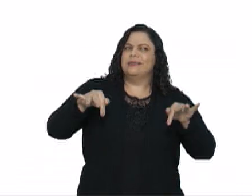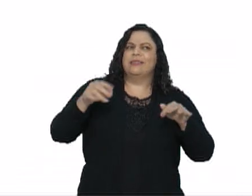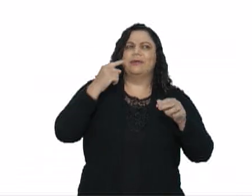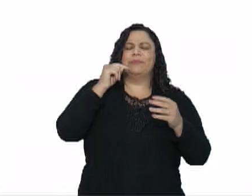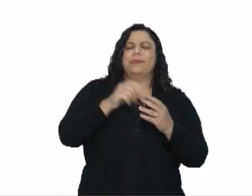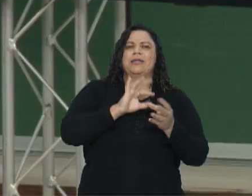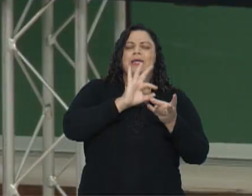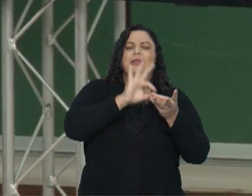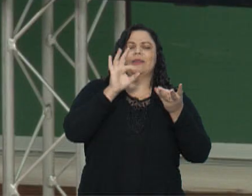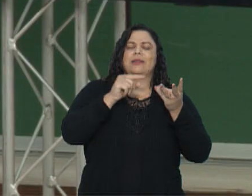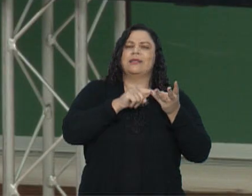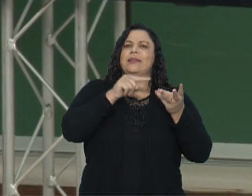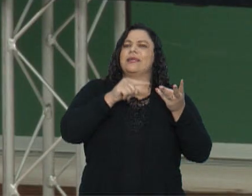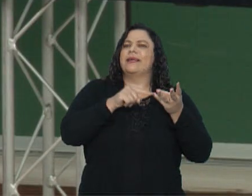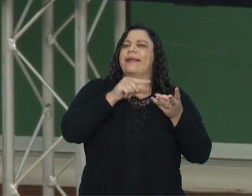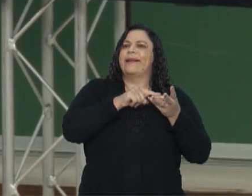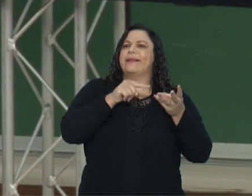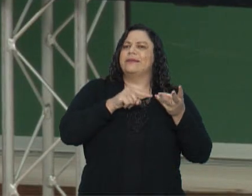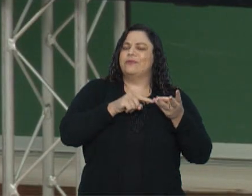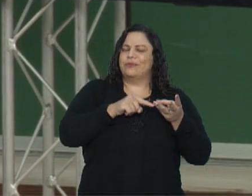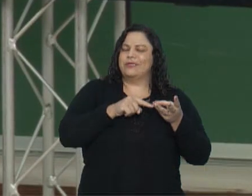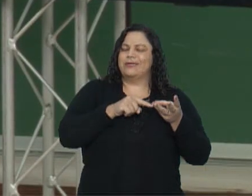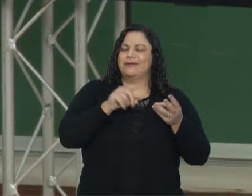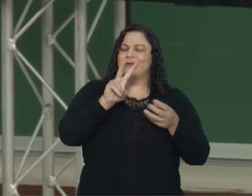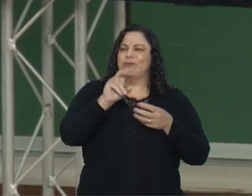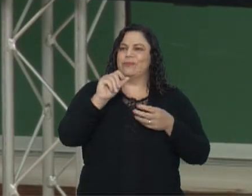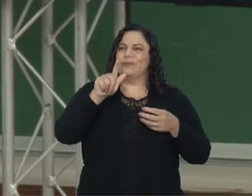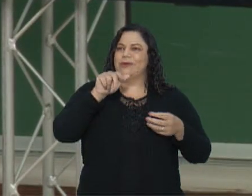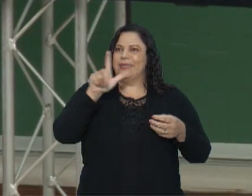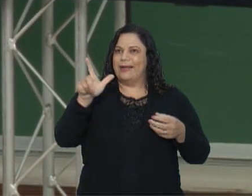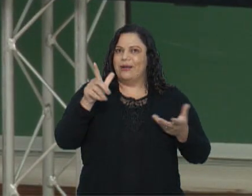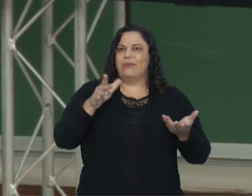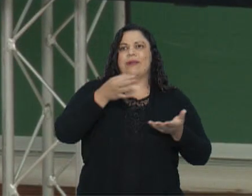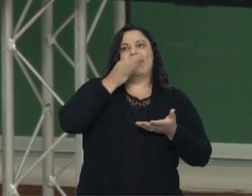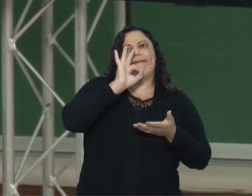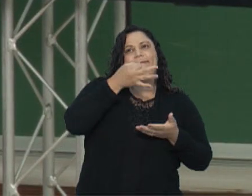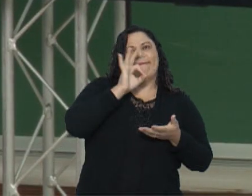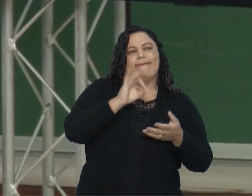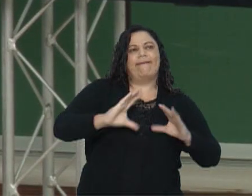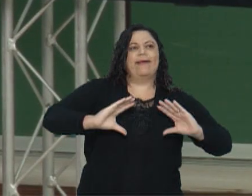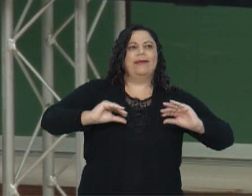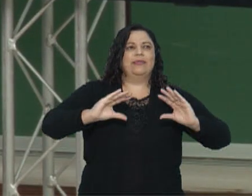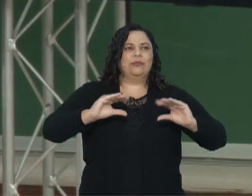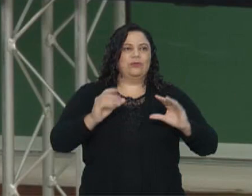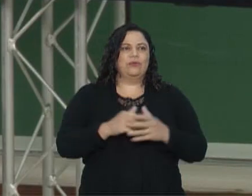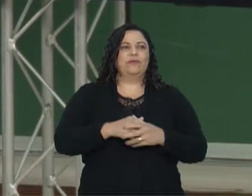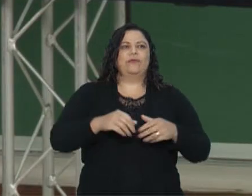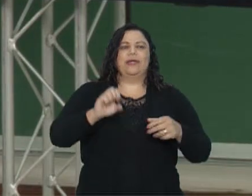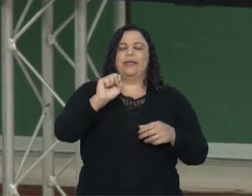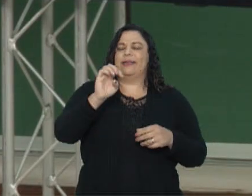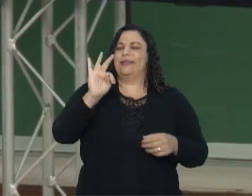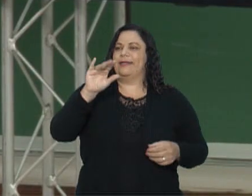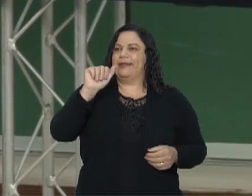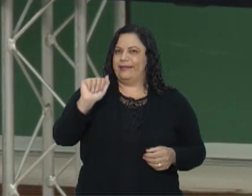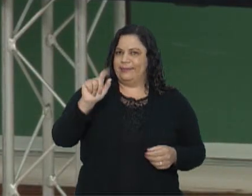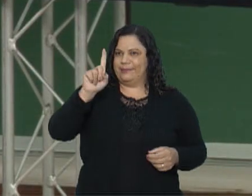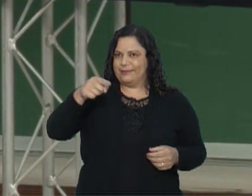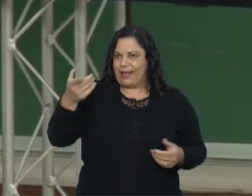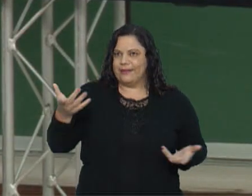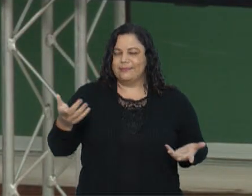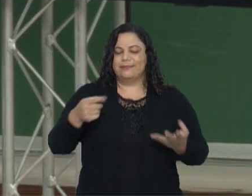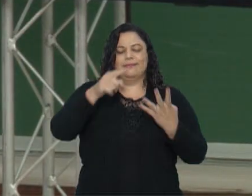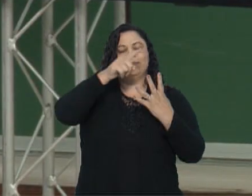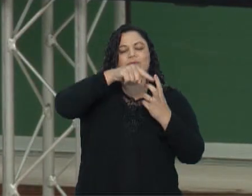vogal, palavras oxítonas do português. Café, sofá e está, certo? O